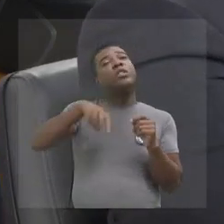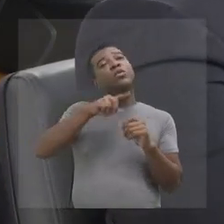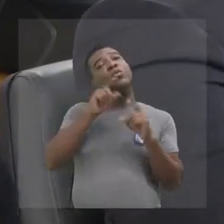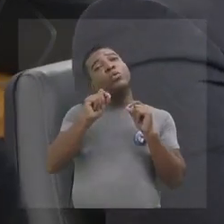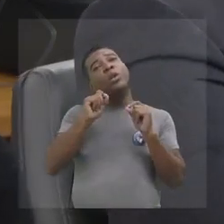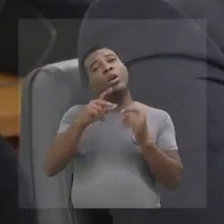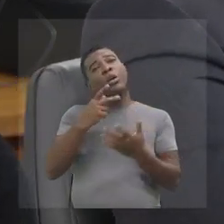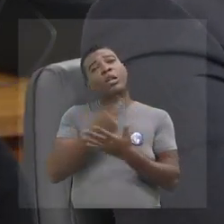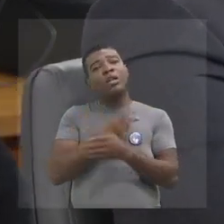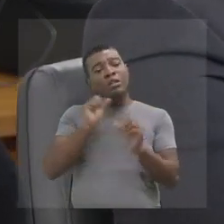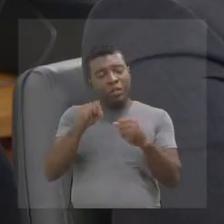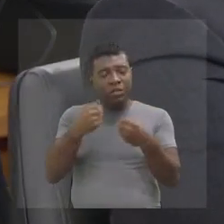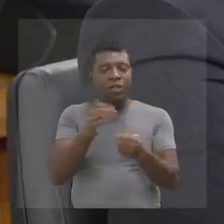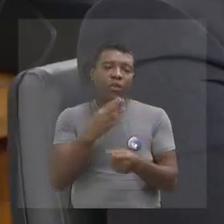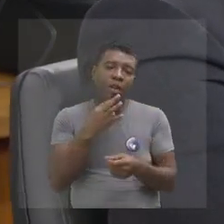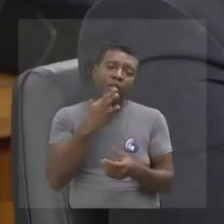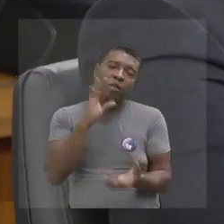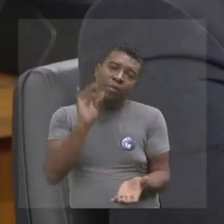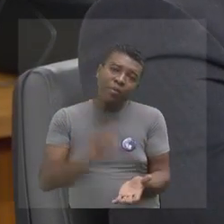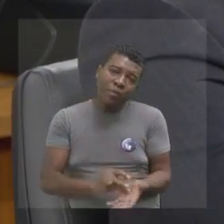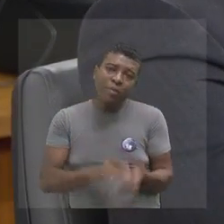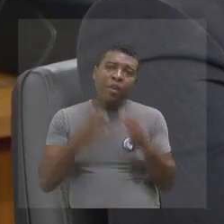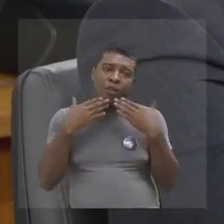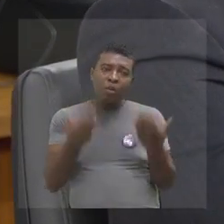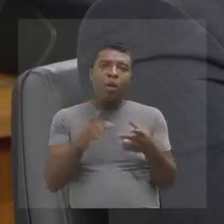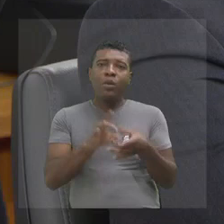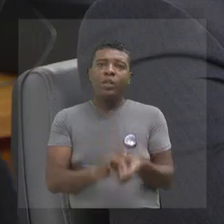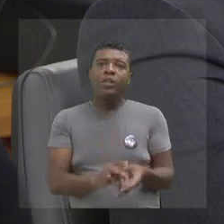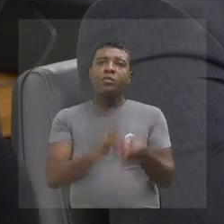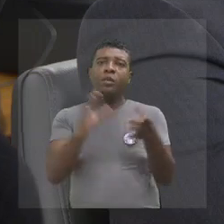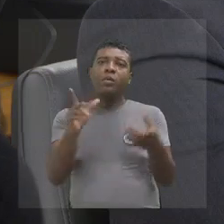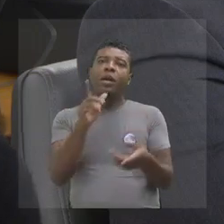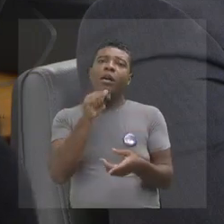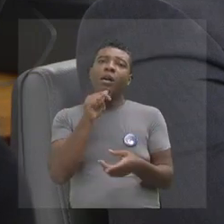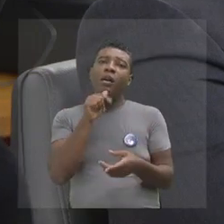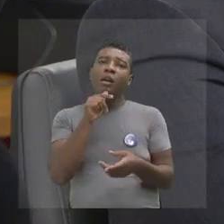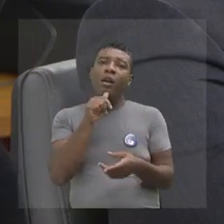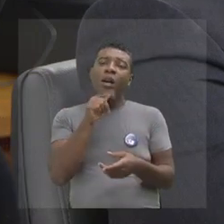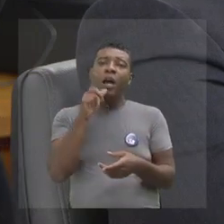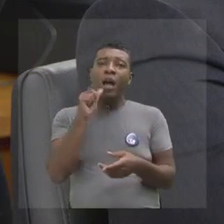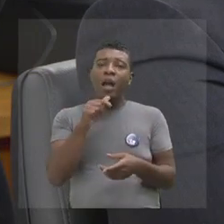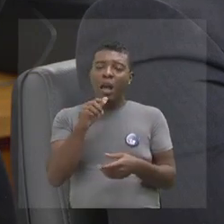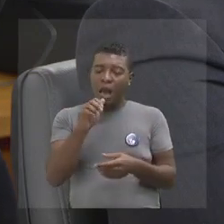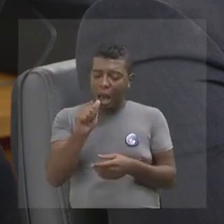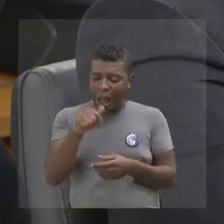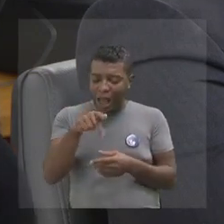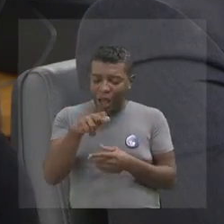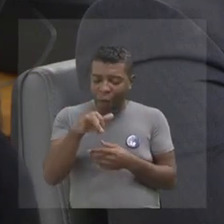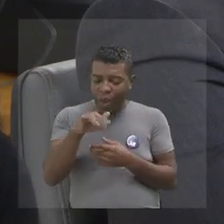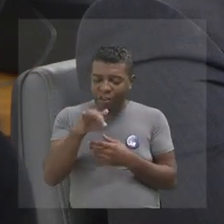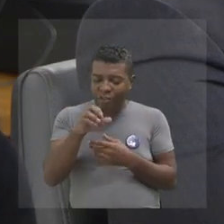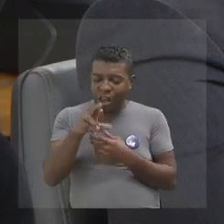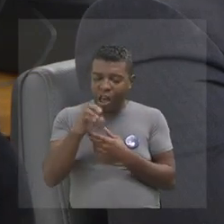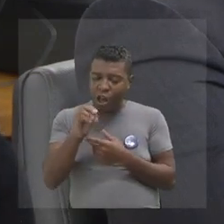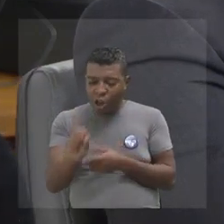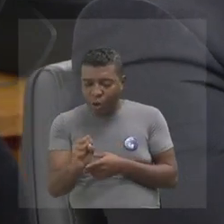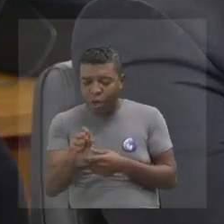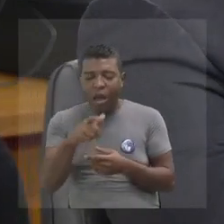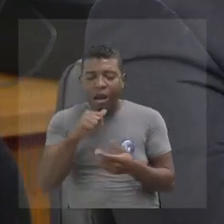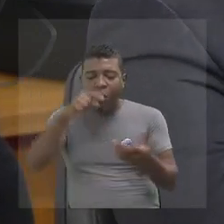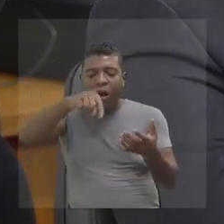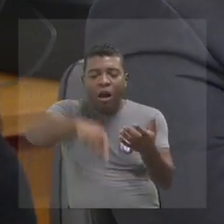conhecer de fato qualquer disponibilidade hídrica dos nossos aquíferos no norte de Minas e aí por várias reclamações